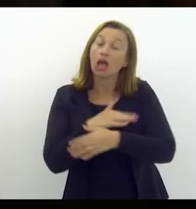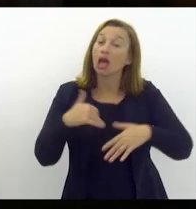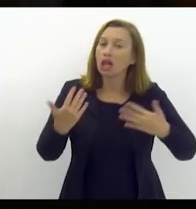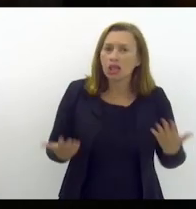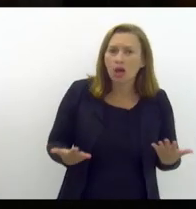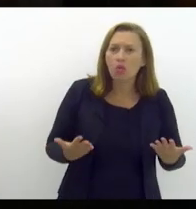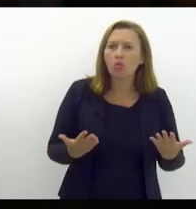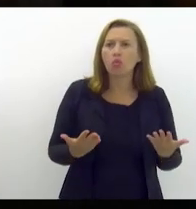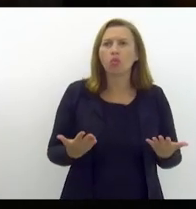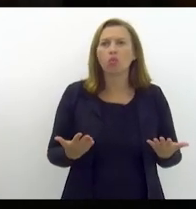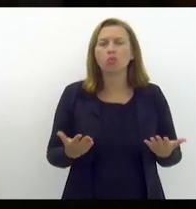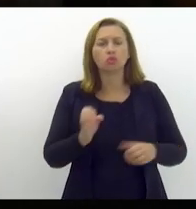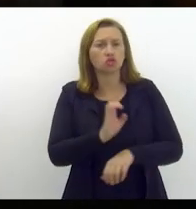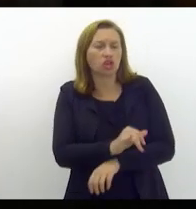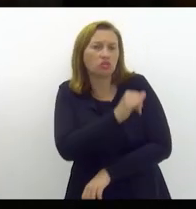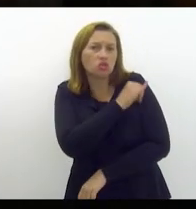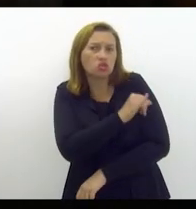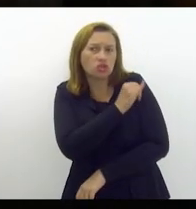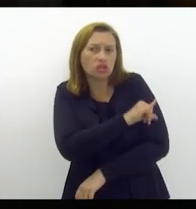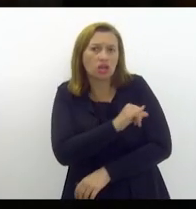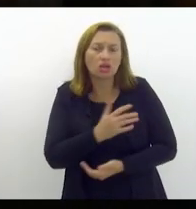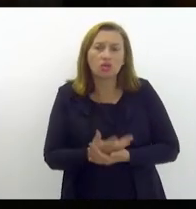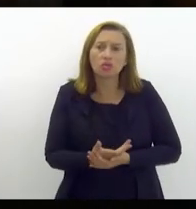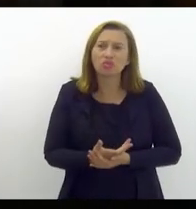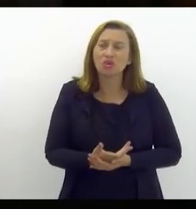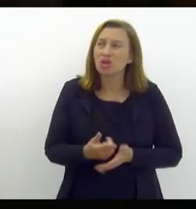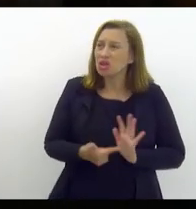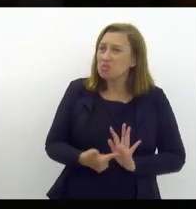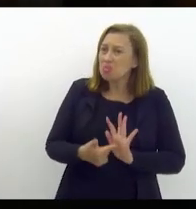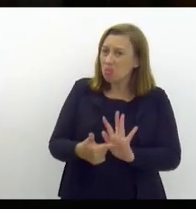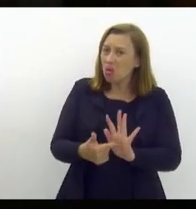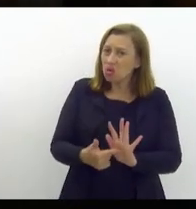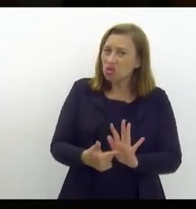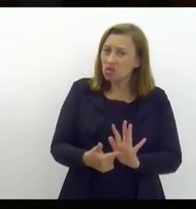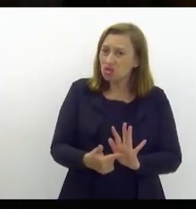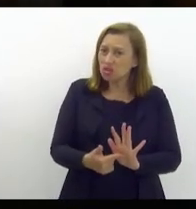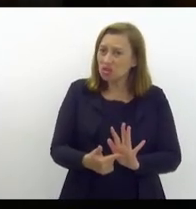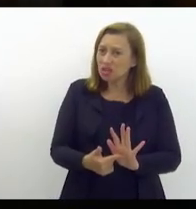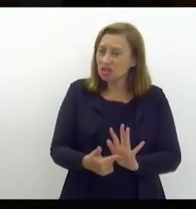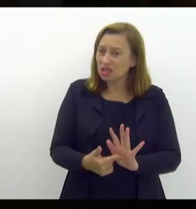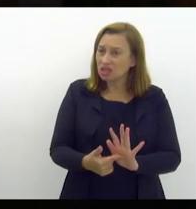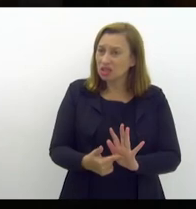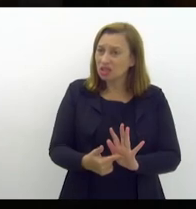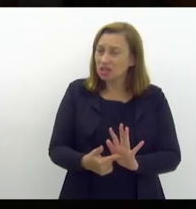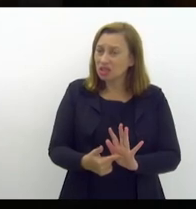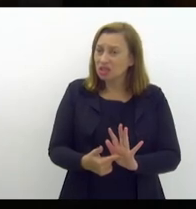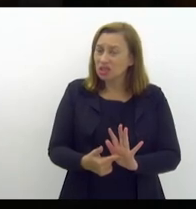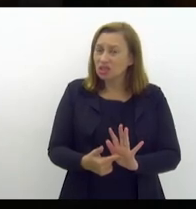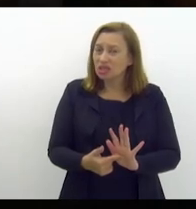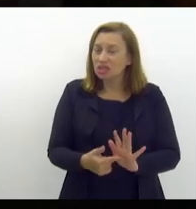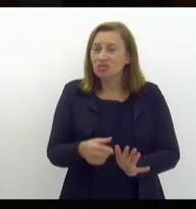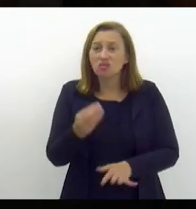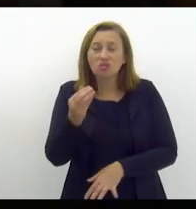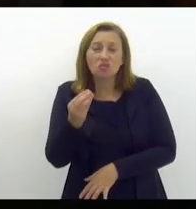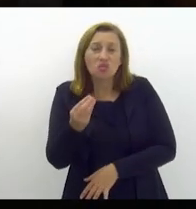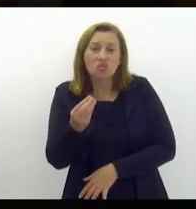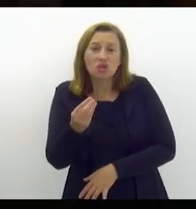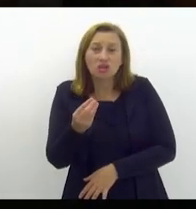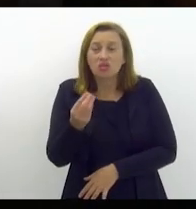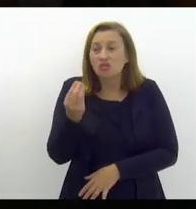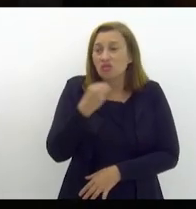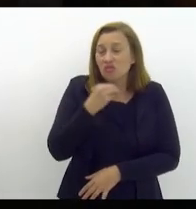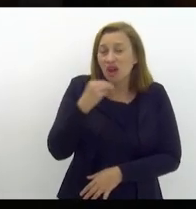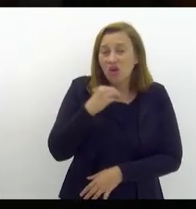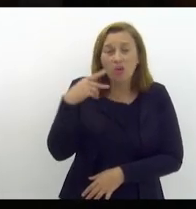tendo uma situação no estado do Rio de Janeiro que demonstra a ineficácia da política pública de segurança, porque, óbvio,